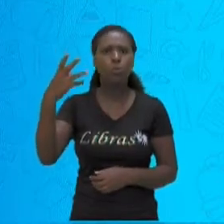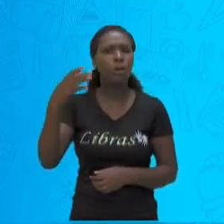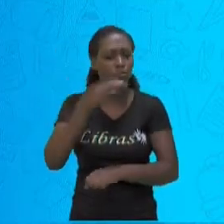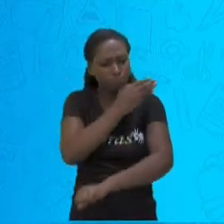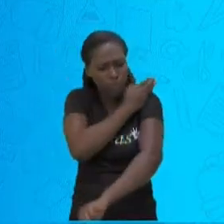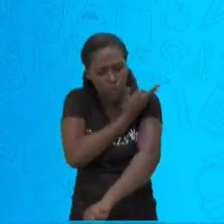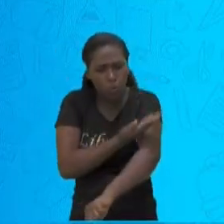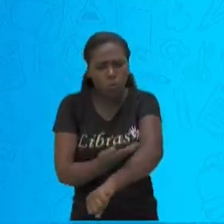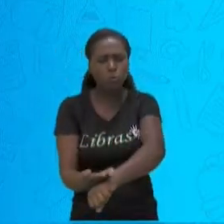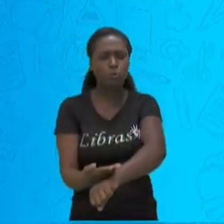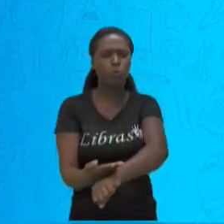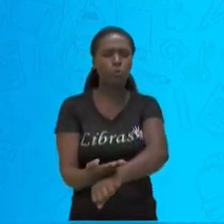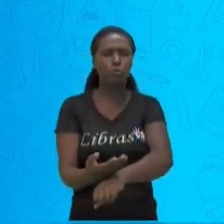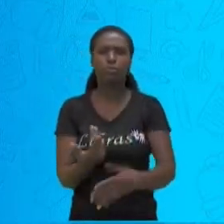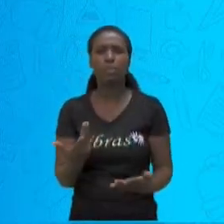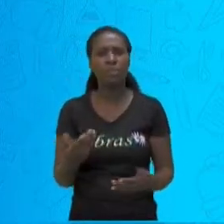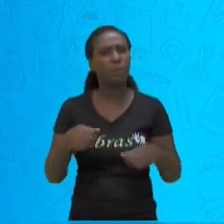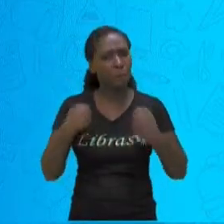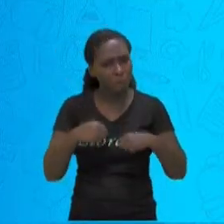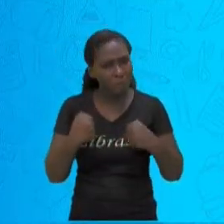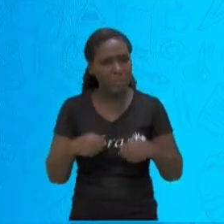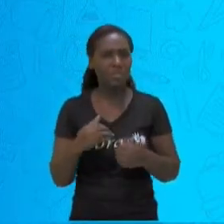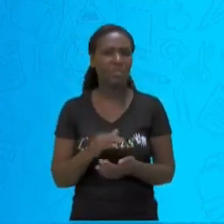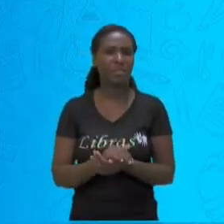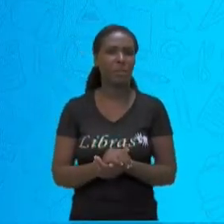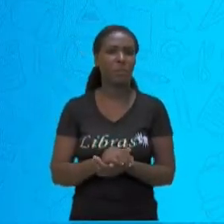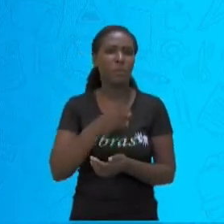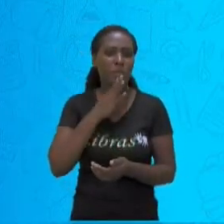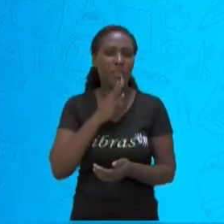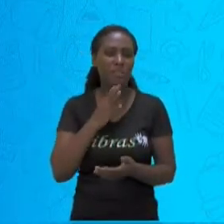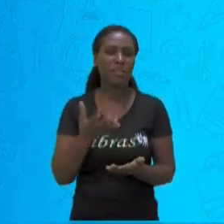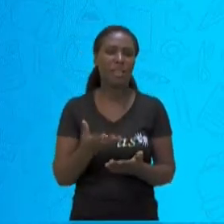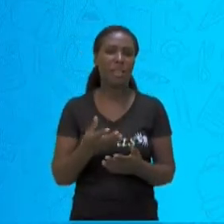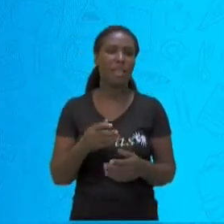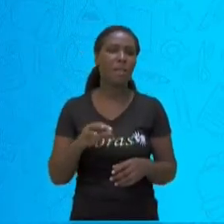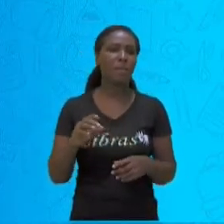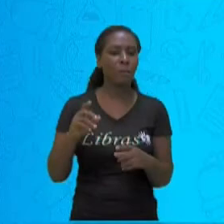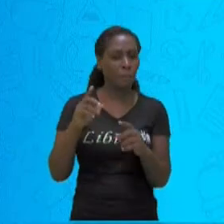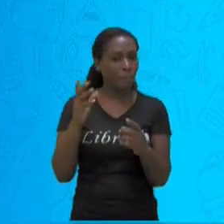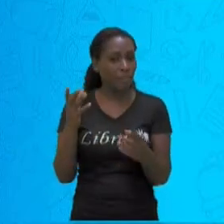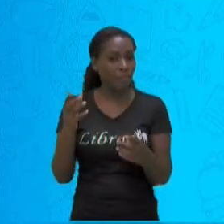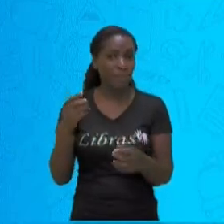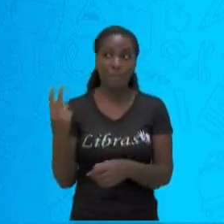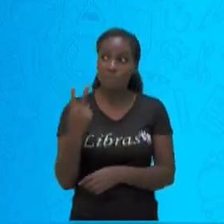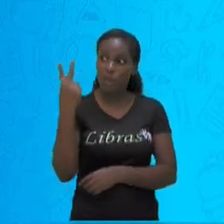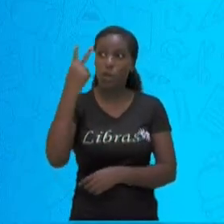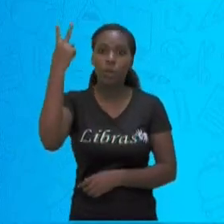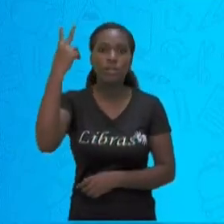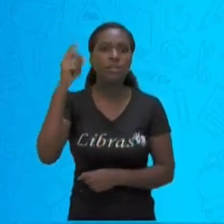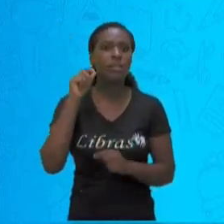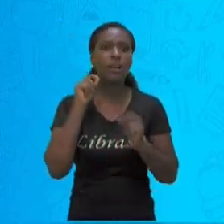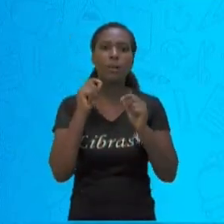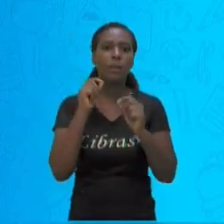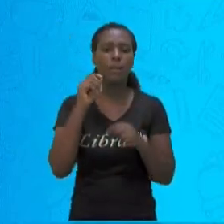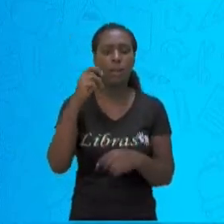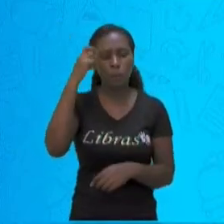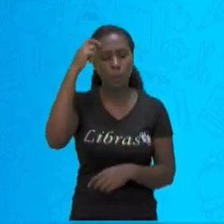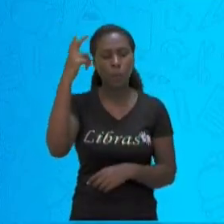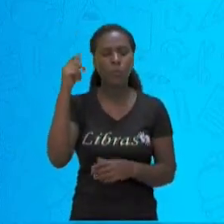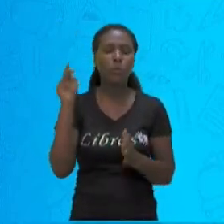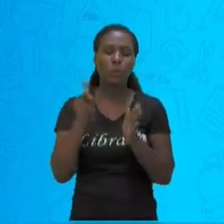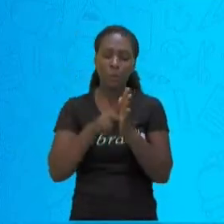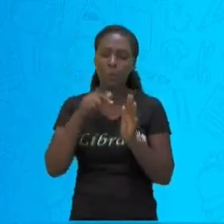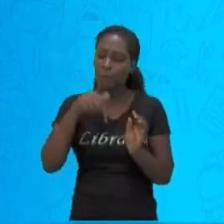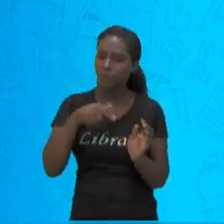importante que venhamos a resgatar, a valorizar os nossos símbolos, porque